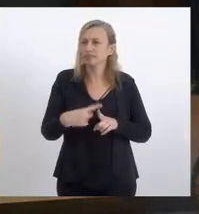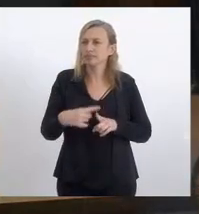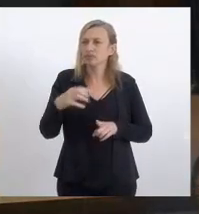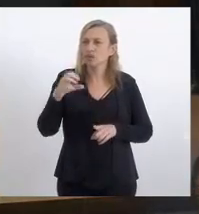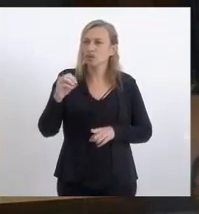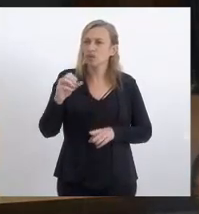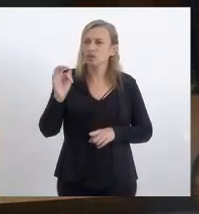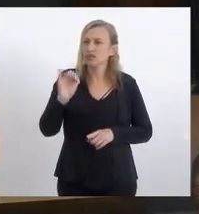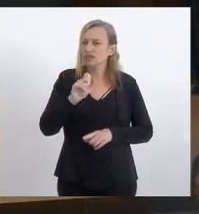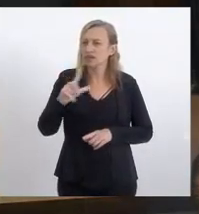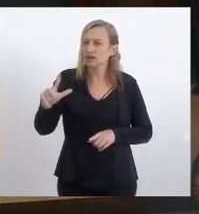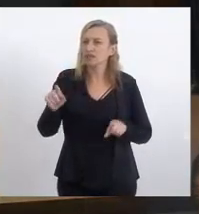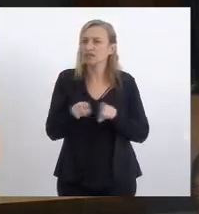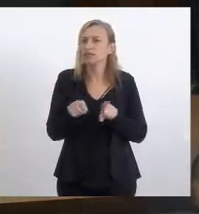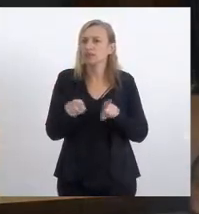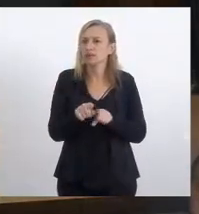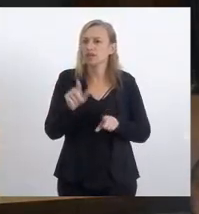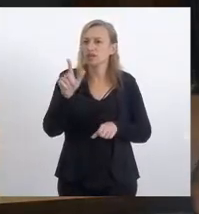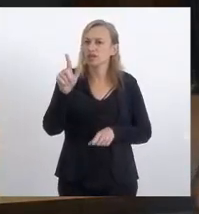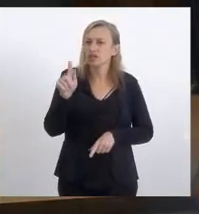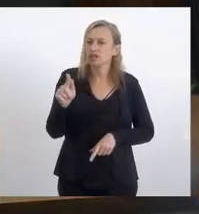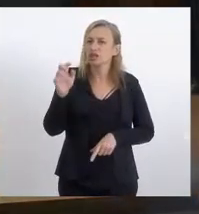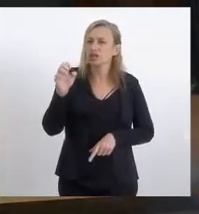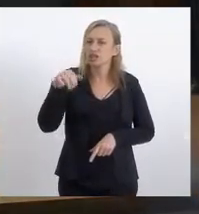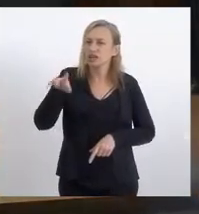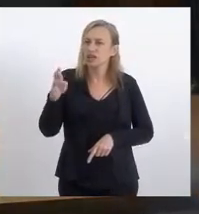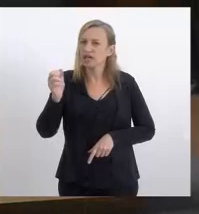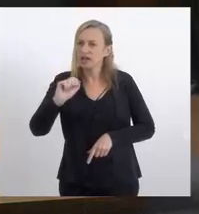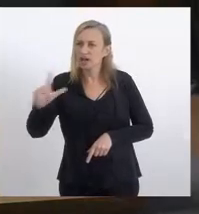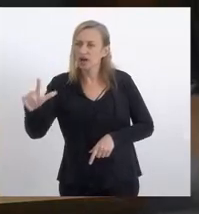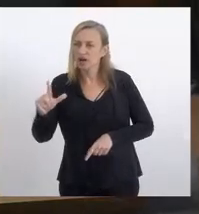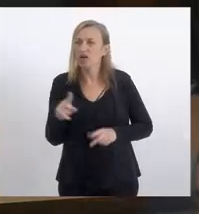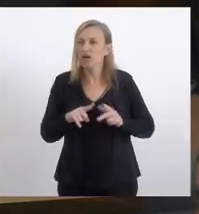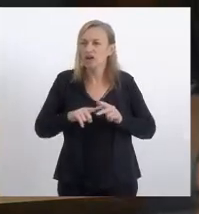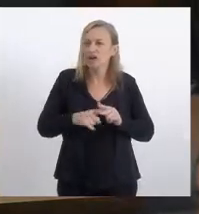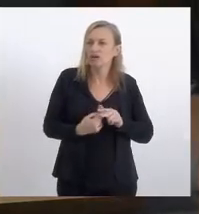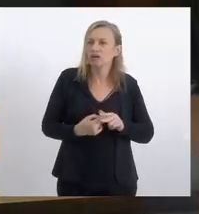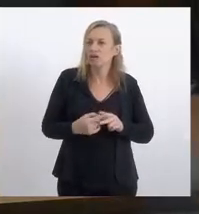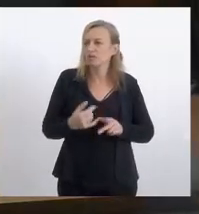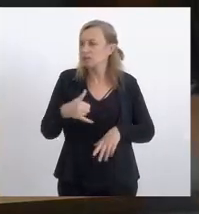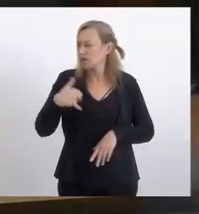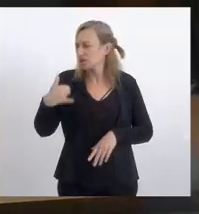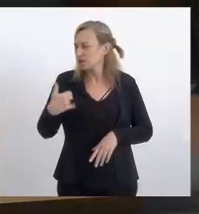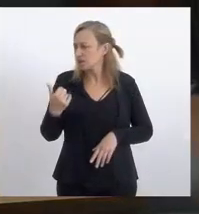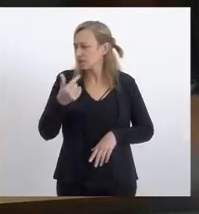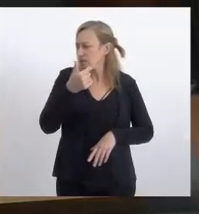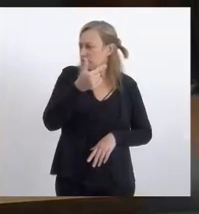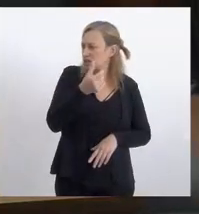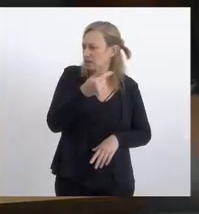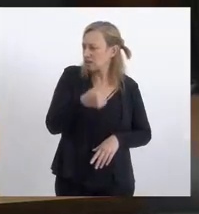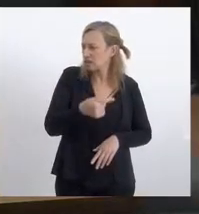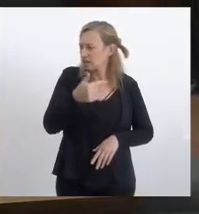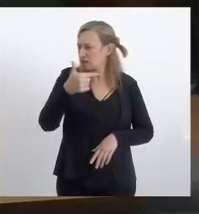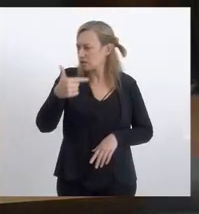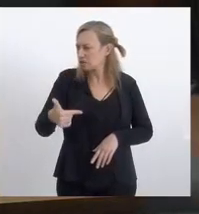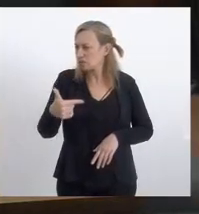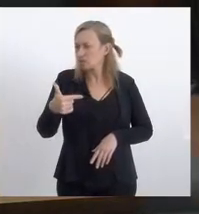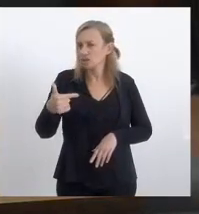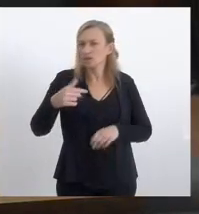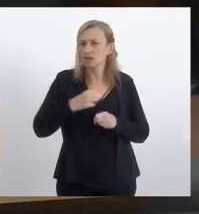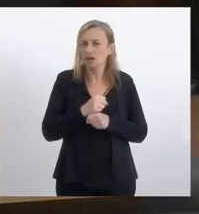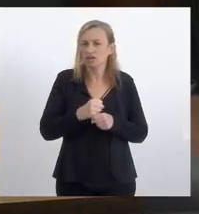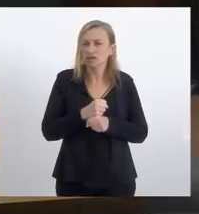é é a reforma por idade com 72 anos são cinco anos após os